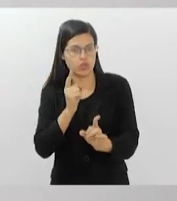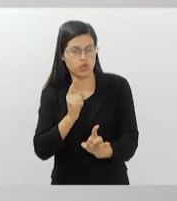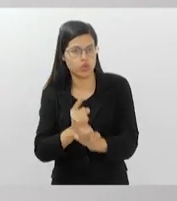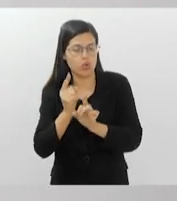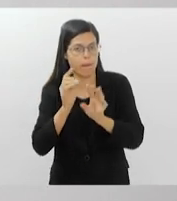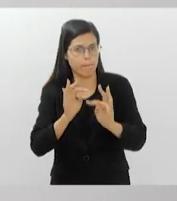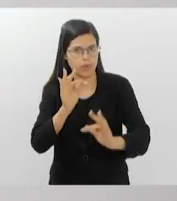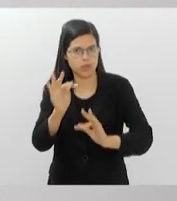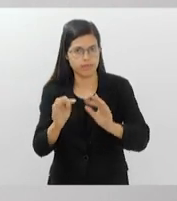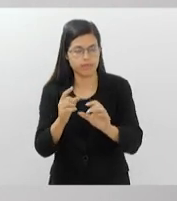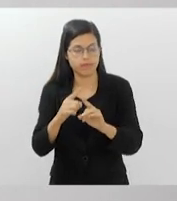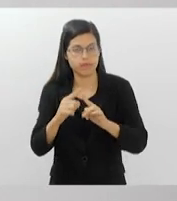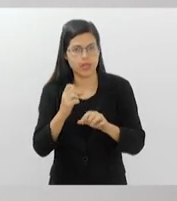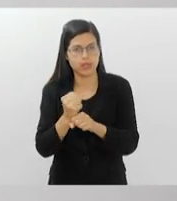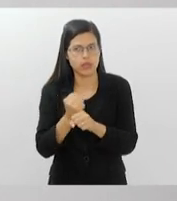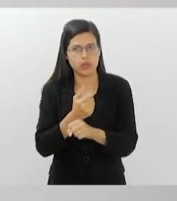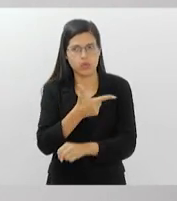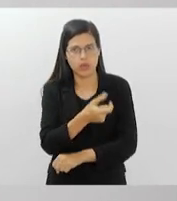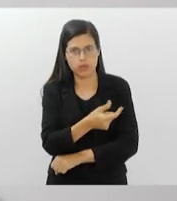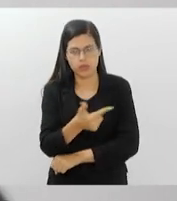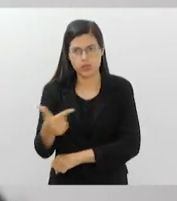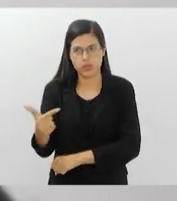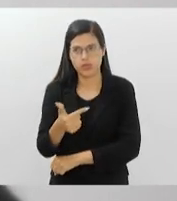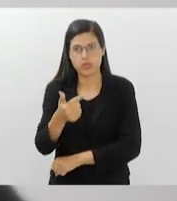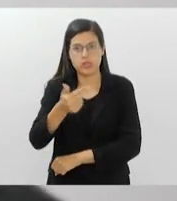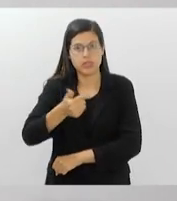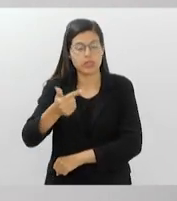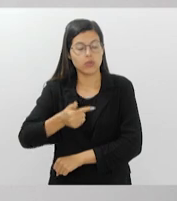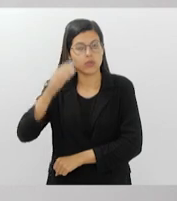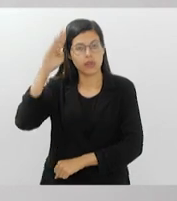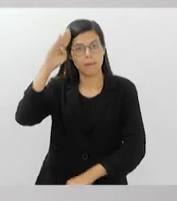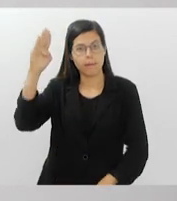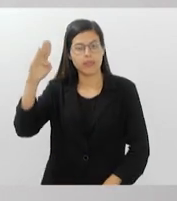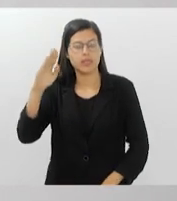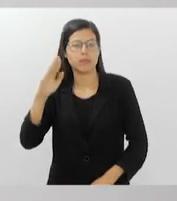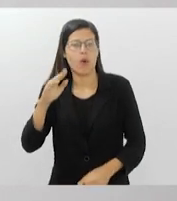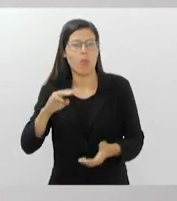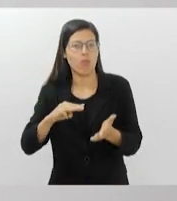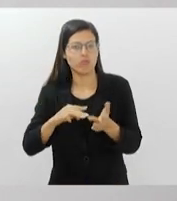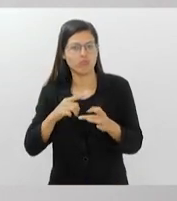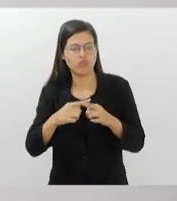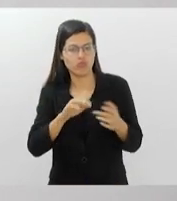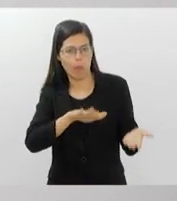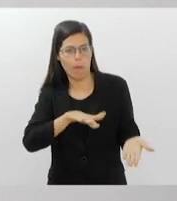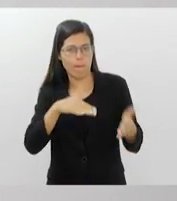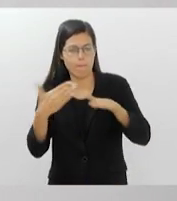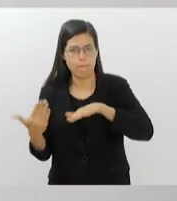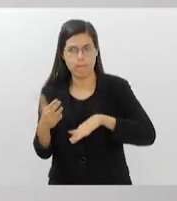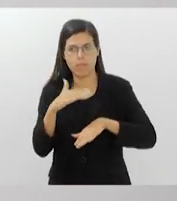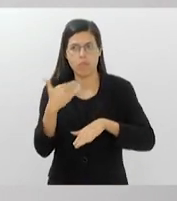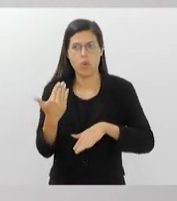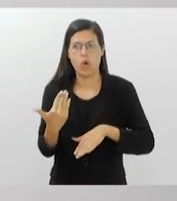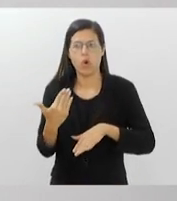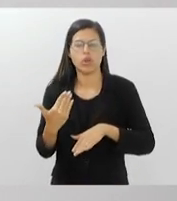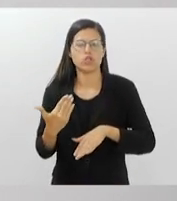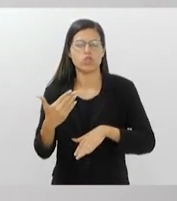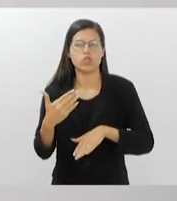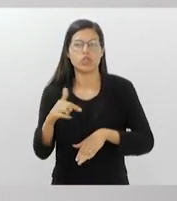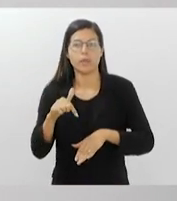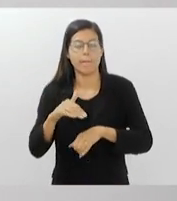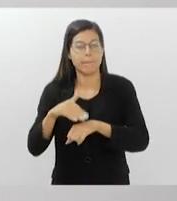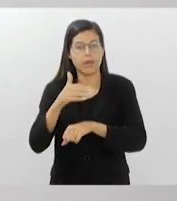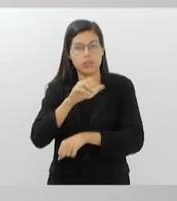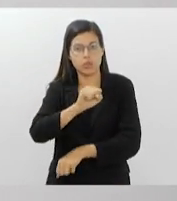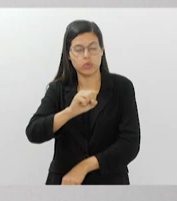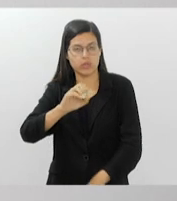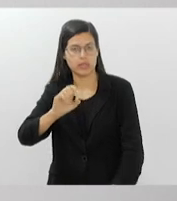em 2022 ainda foi a segunda principal causa de morte por um único agente infeccioso no Brasil com mais de